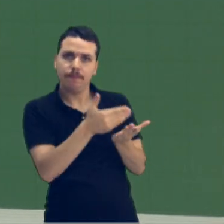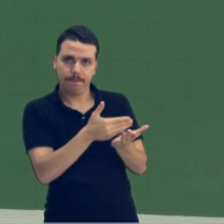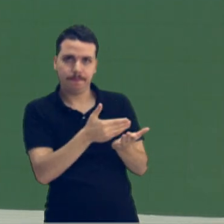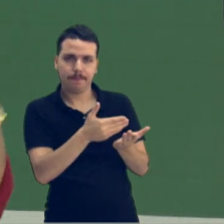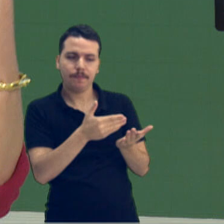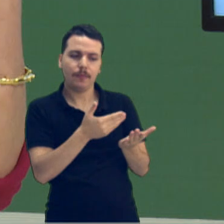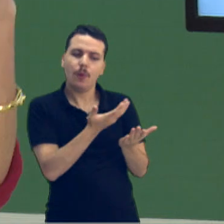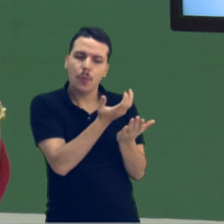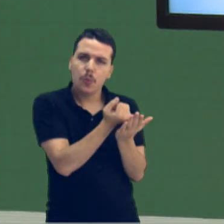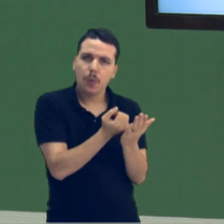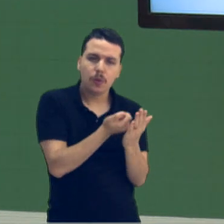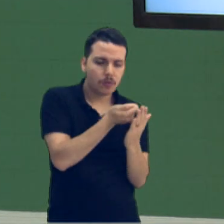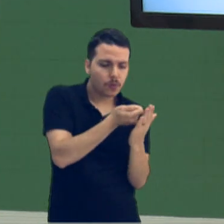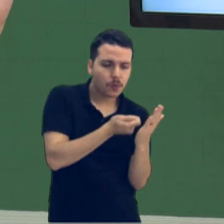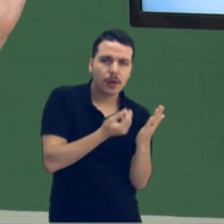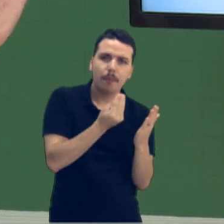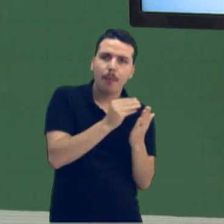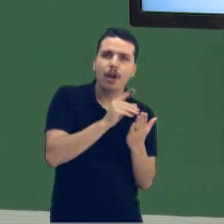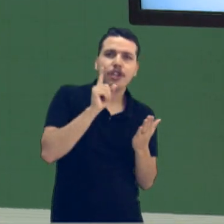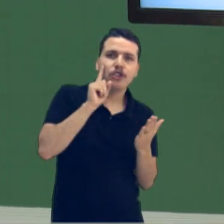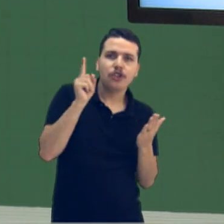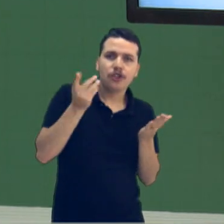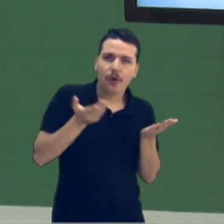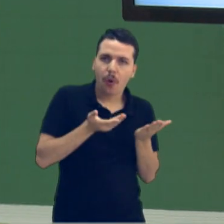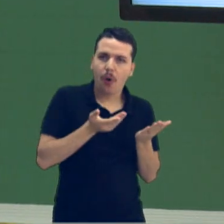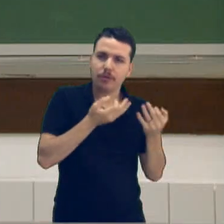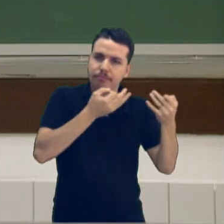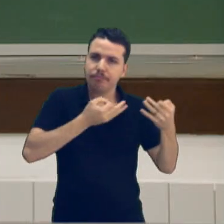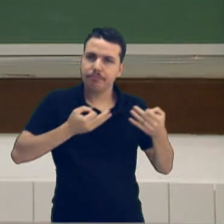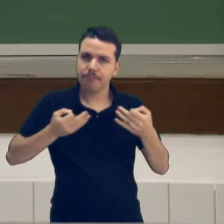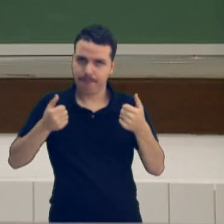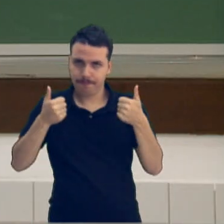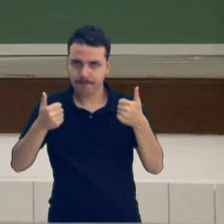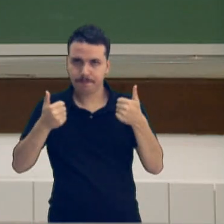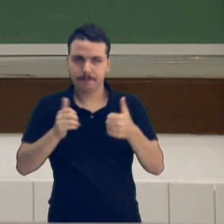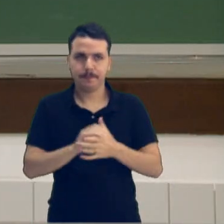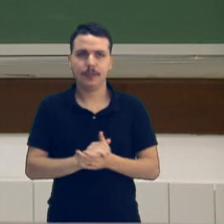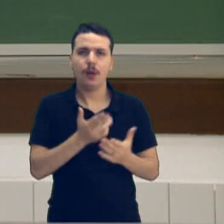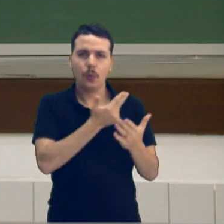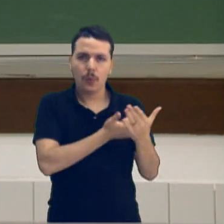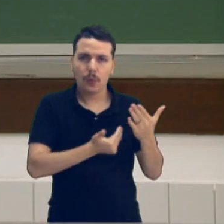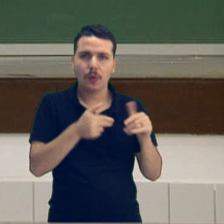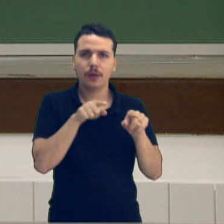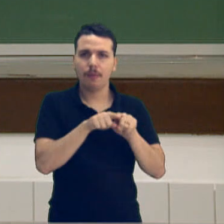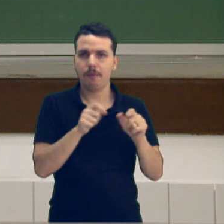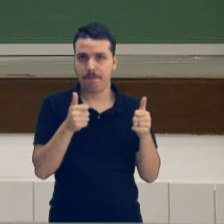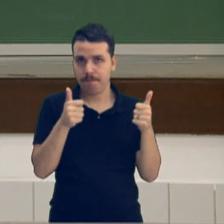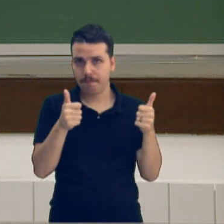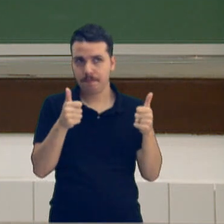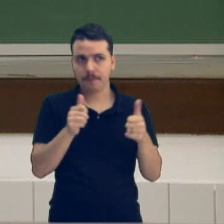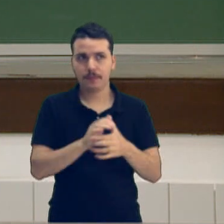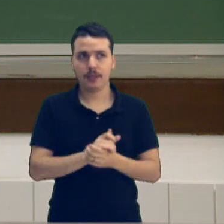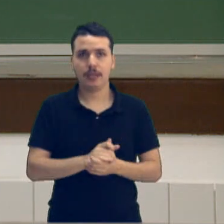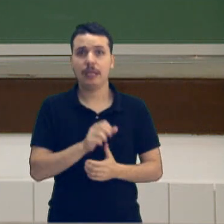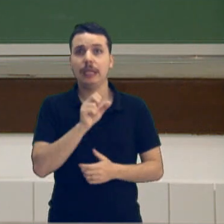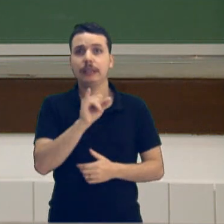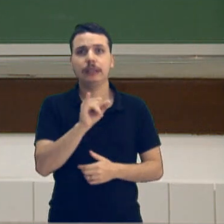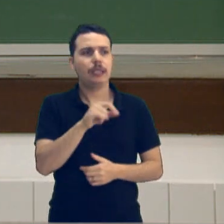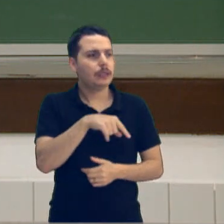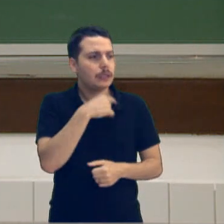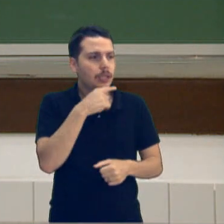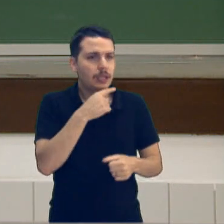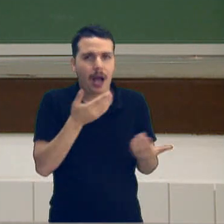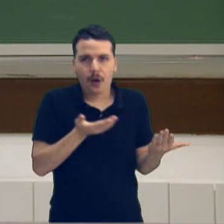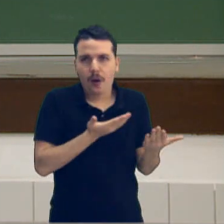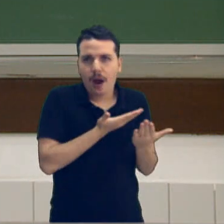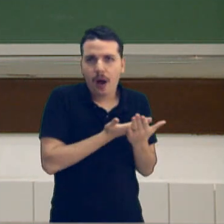deixem registrado, data de hoje, tudo bonitinho, tá bom? E os desenhos também, certo? Se não deu tempo de fazer tudo